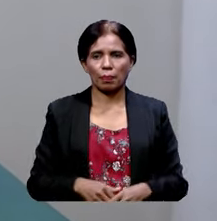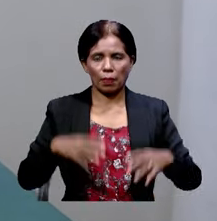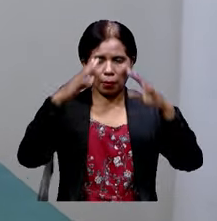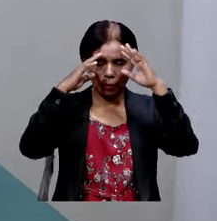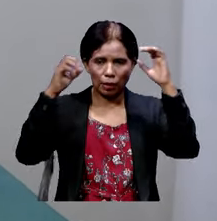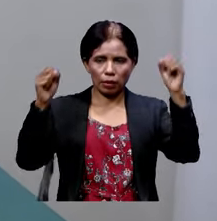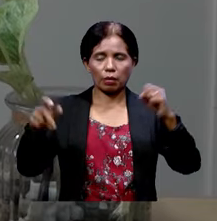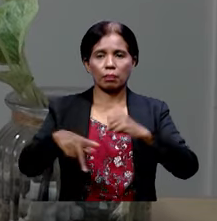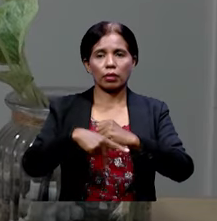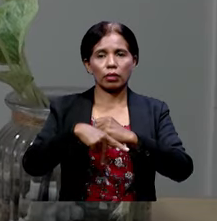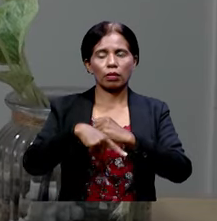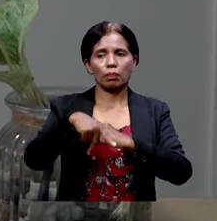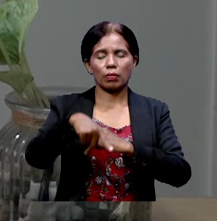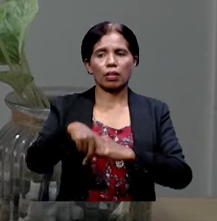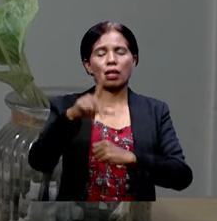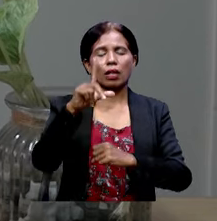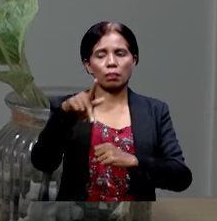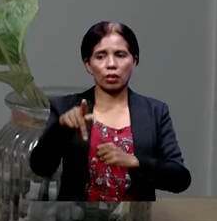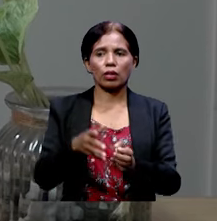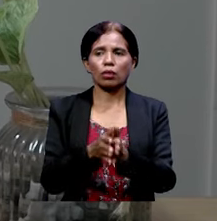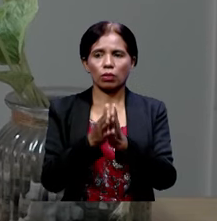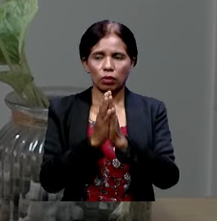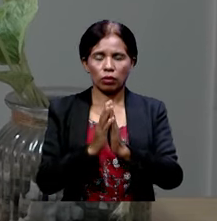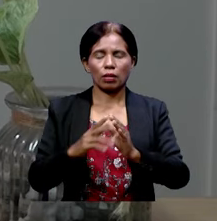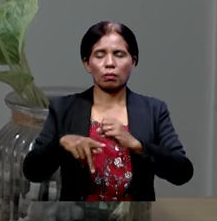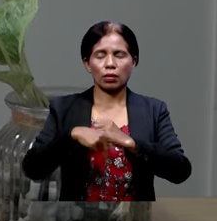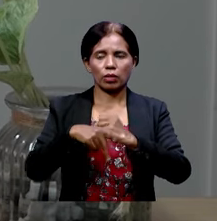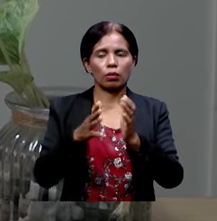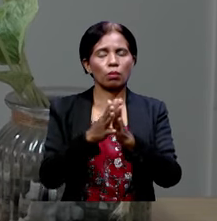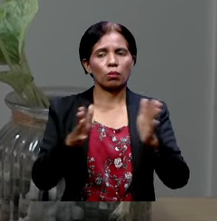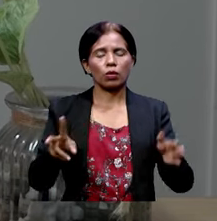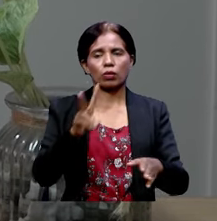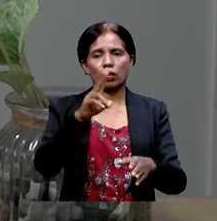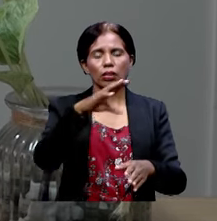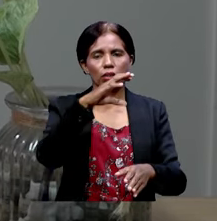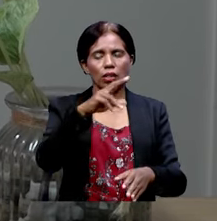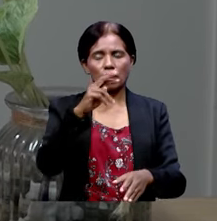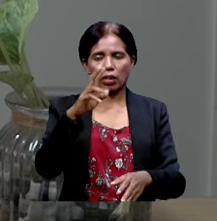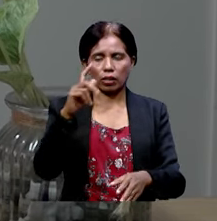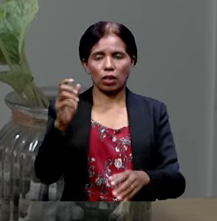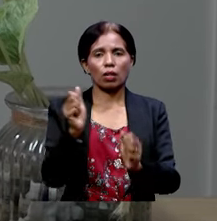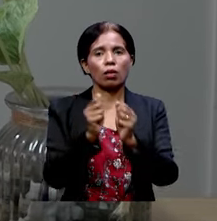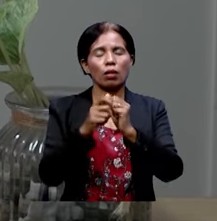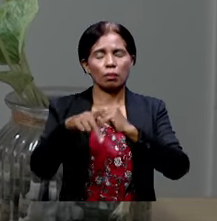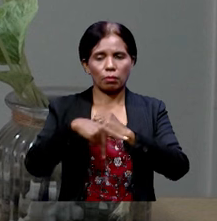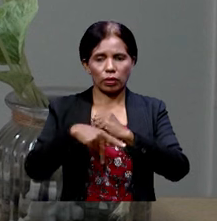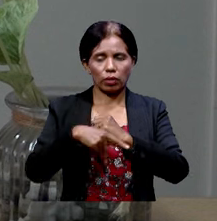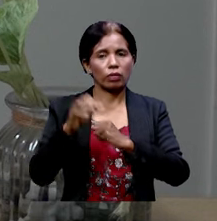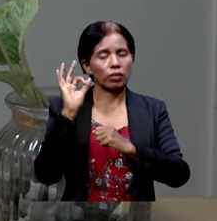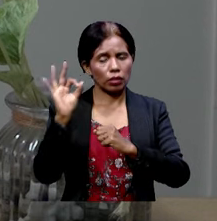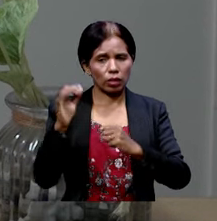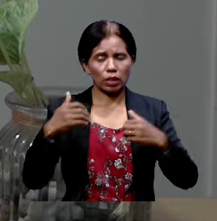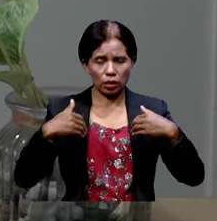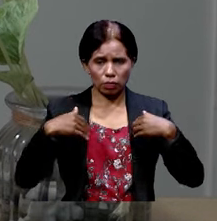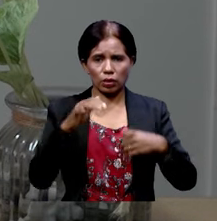Presidente Bancada PLP, Maria Angelina Sarmento, russo da Bancada Boa Sanerte e Fretalin, a tubele ia na consenso Roma, o de